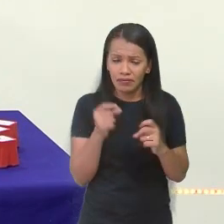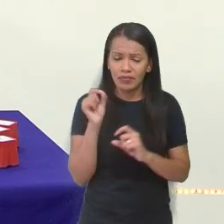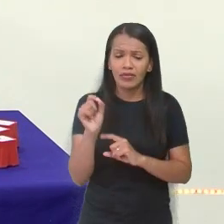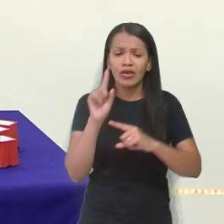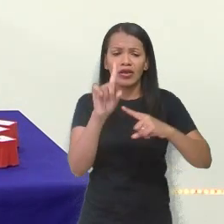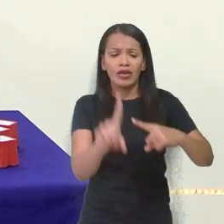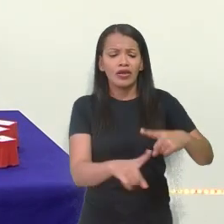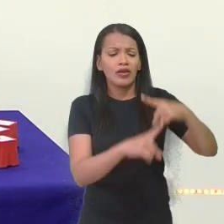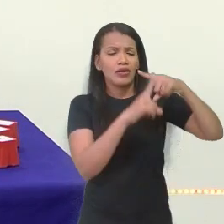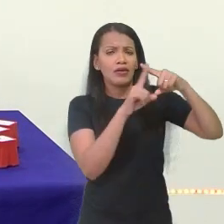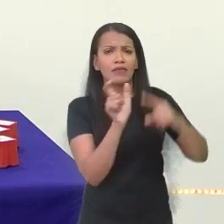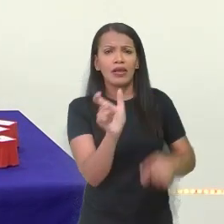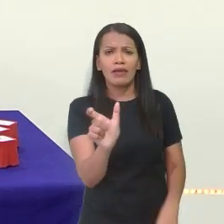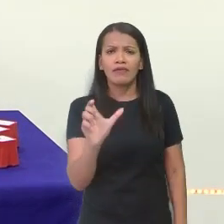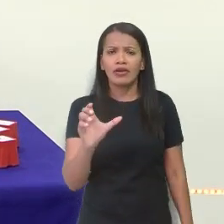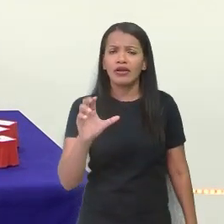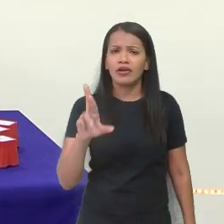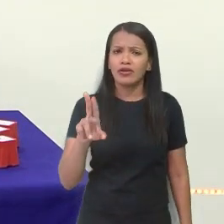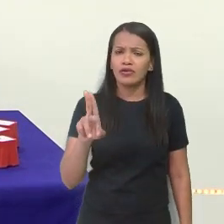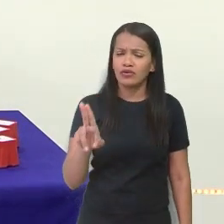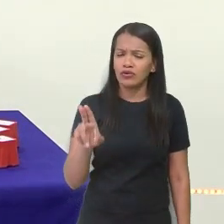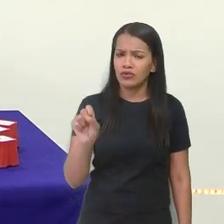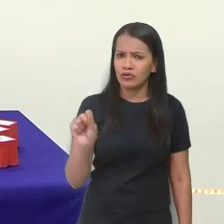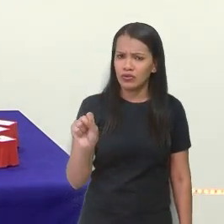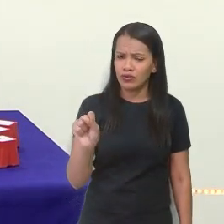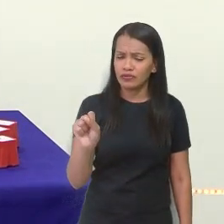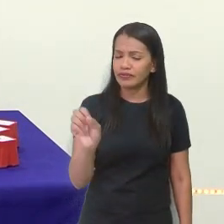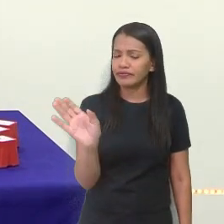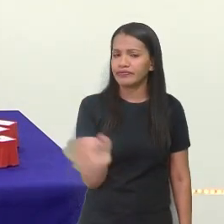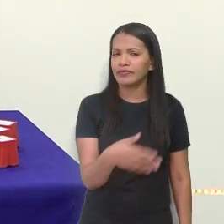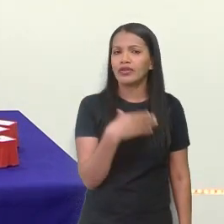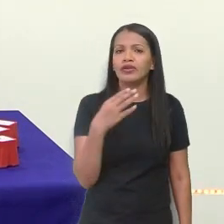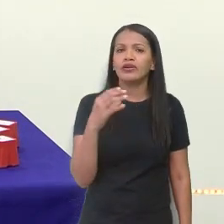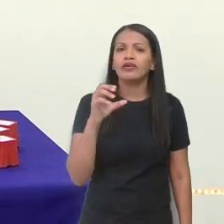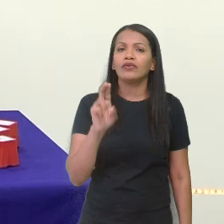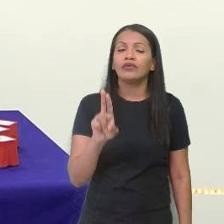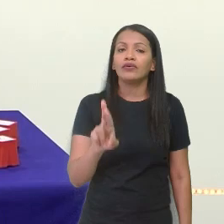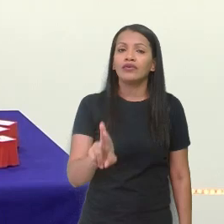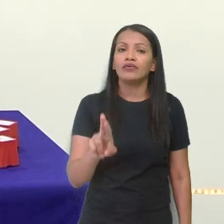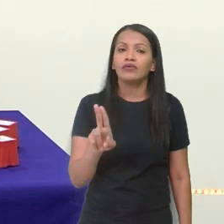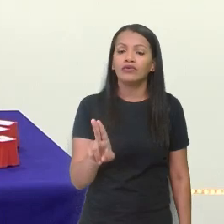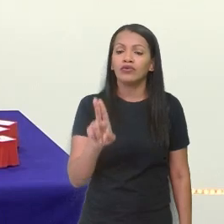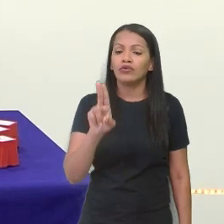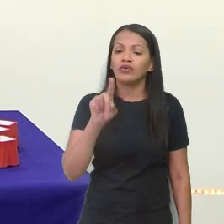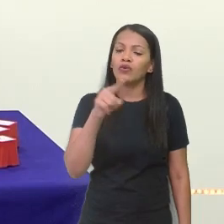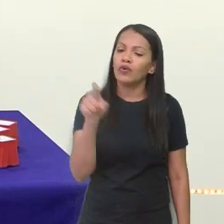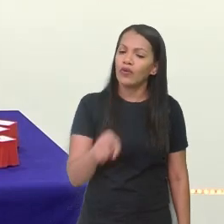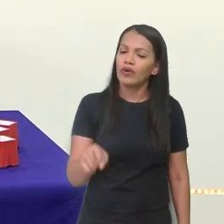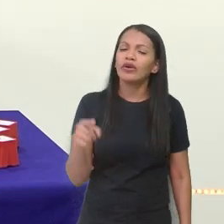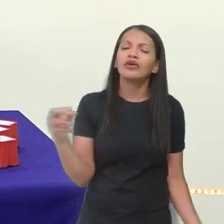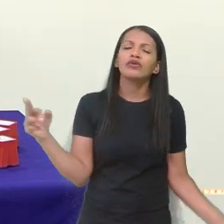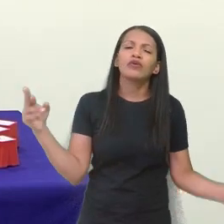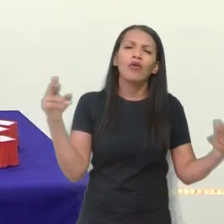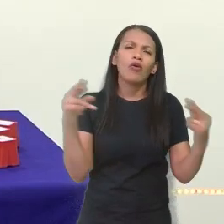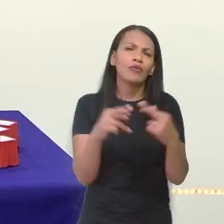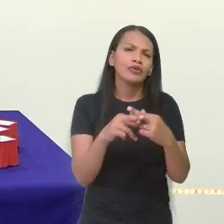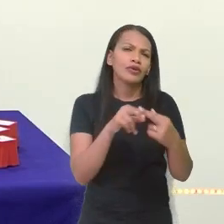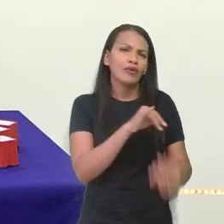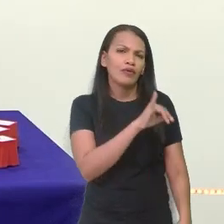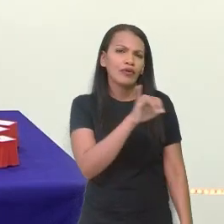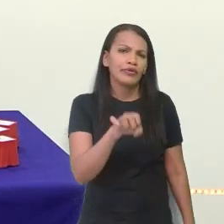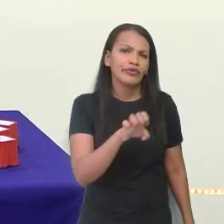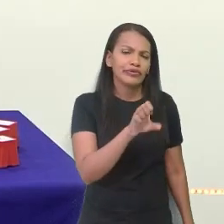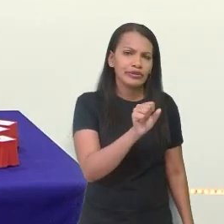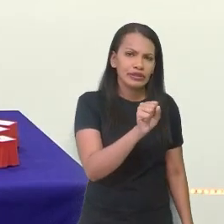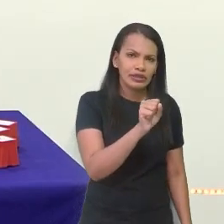cruz e Jesus. Olha a sonoridade. Cruz e Jesus. Mas a terminação